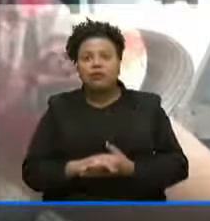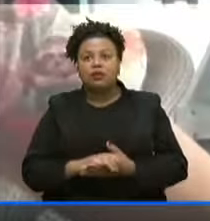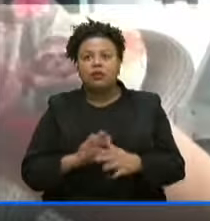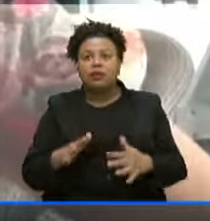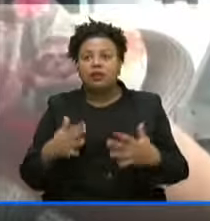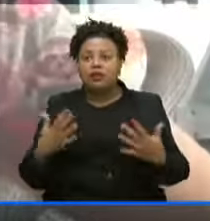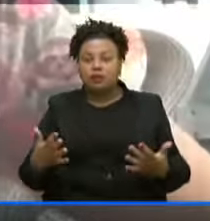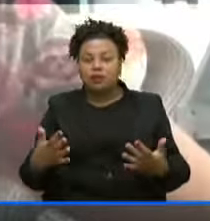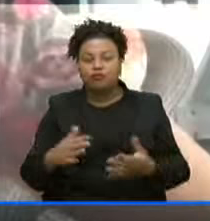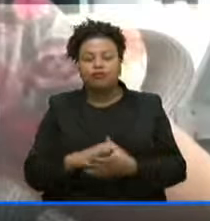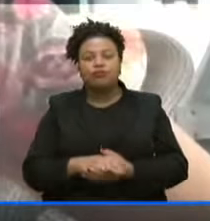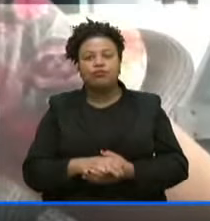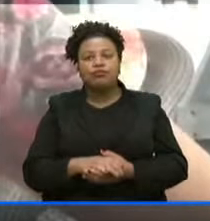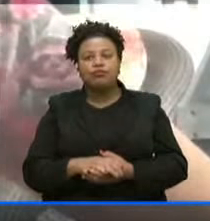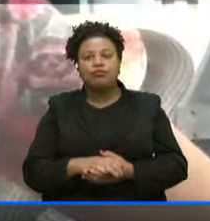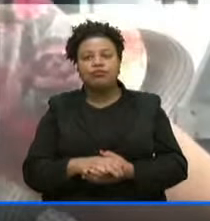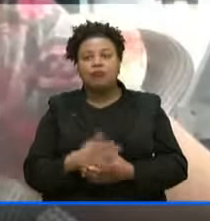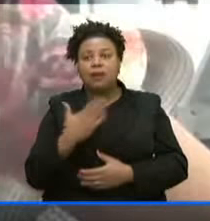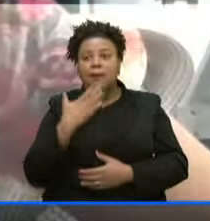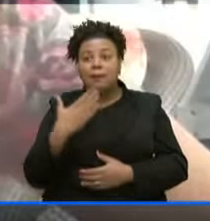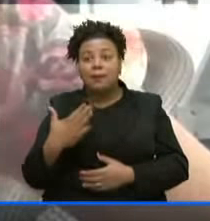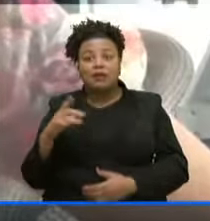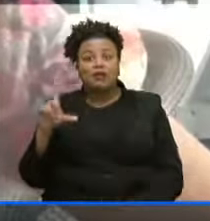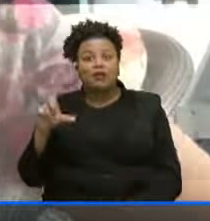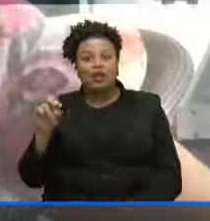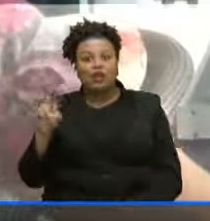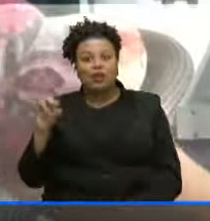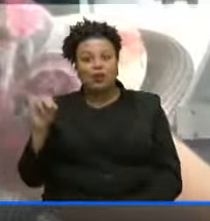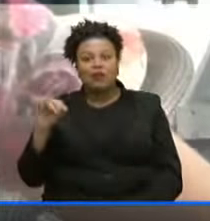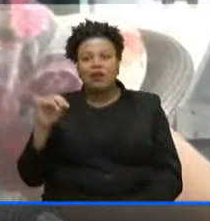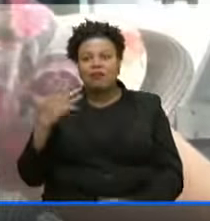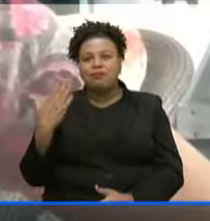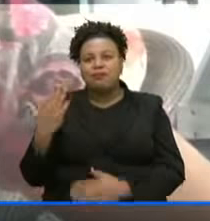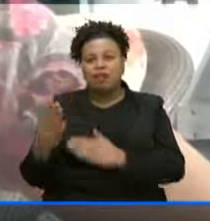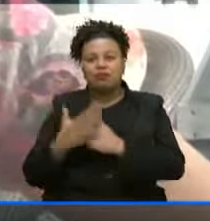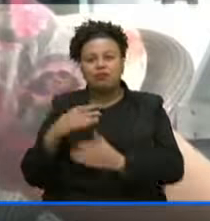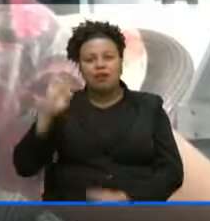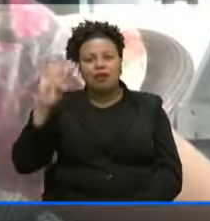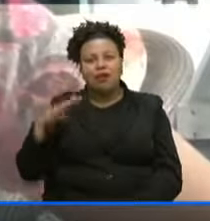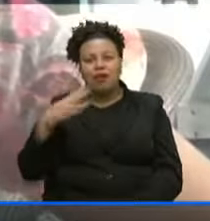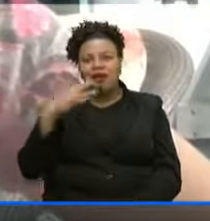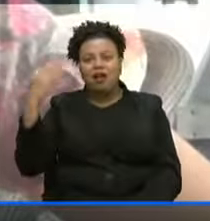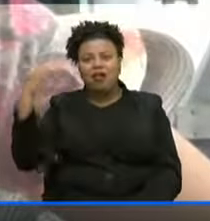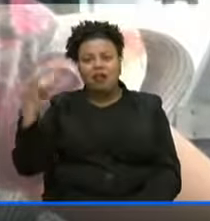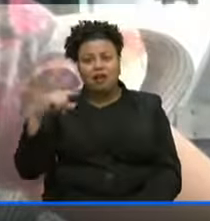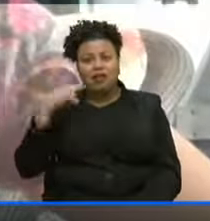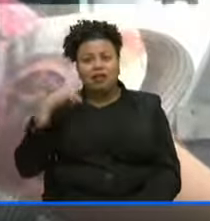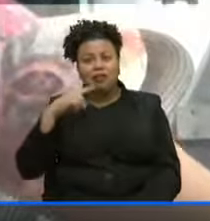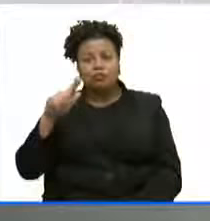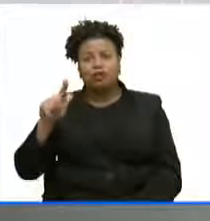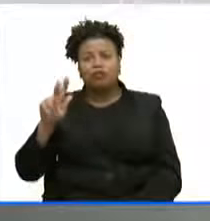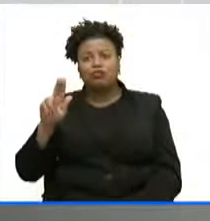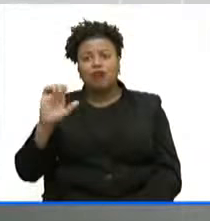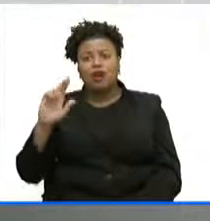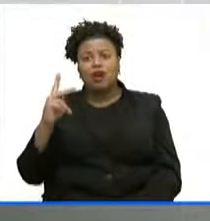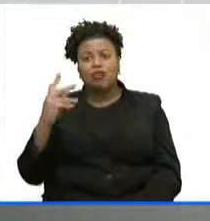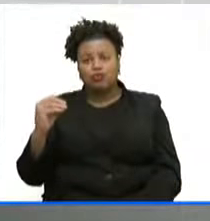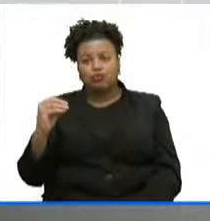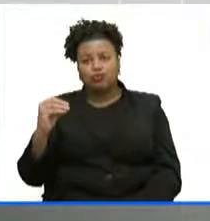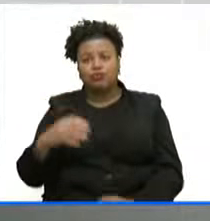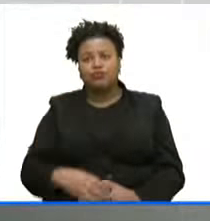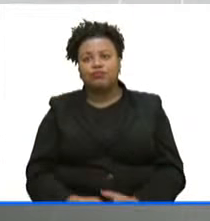Então, peço que a Loiva me ajude pela grade, não sei se tem... Pela grade é o deputado gaúcho da geral,